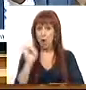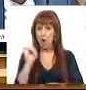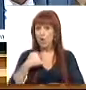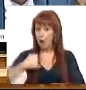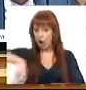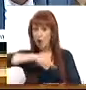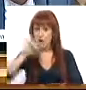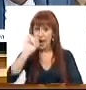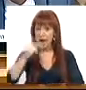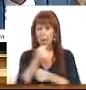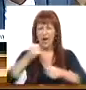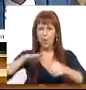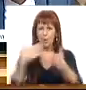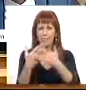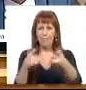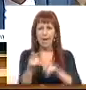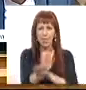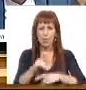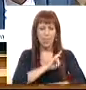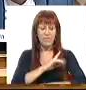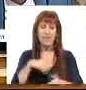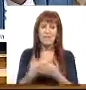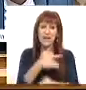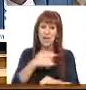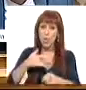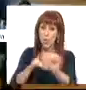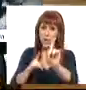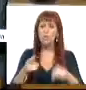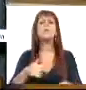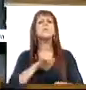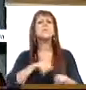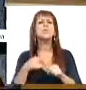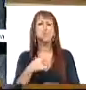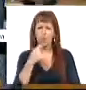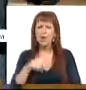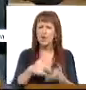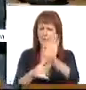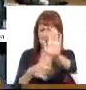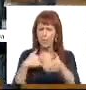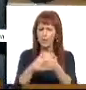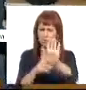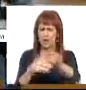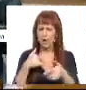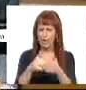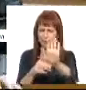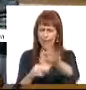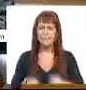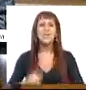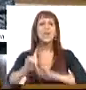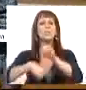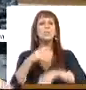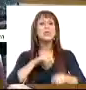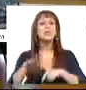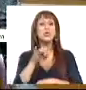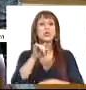Não somos nós que estamos a engordar o setor privado para a saúde. Depois, Sr. Deputado, eu posso esperar, eu posso esperar, eu posso esperar. Depois,